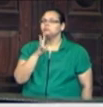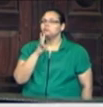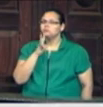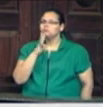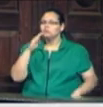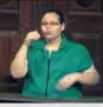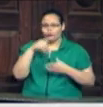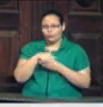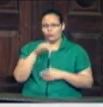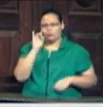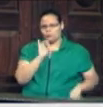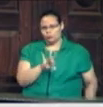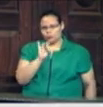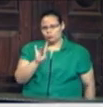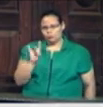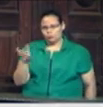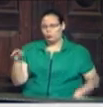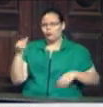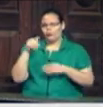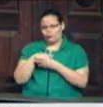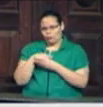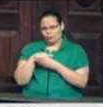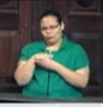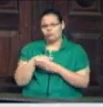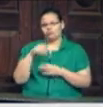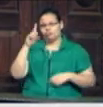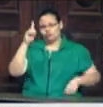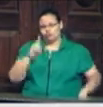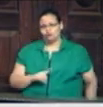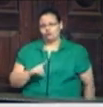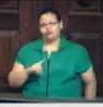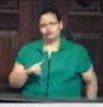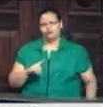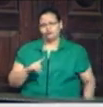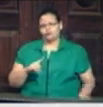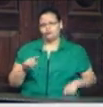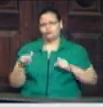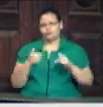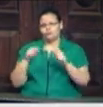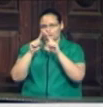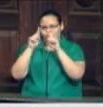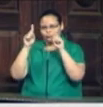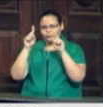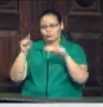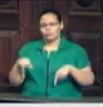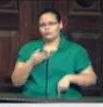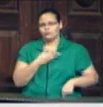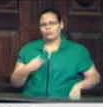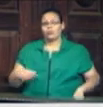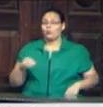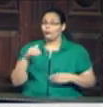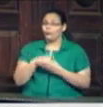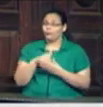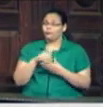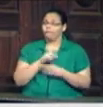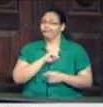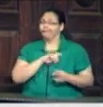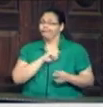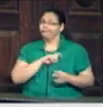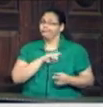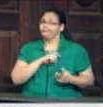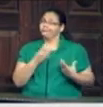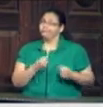voto de cada um. Quem votou de acordo com os direitos dos servidores públicos ou quem votou com a perversidade do